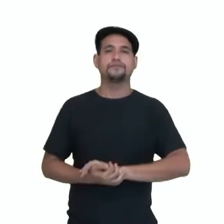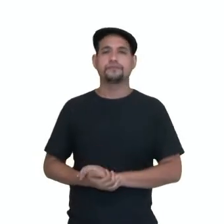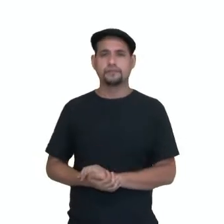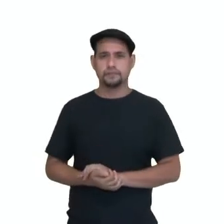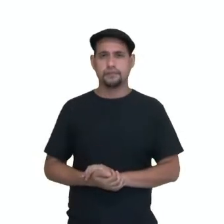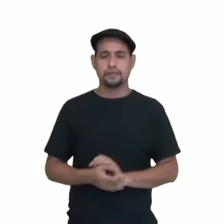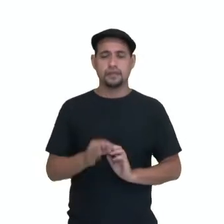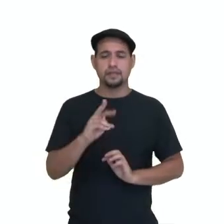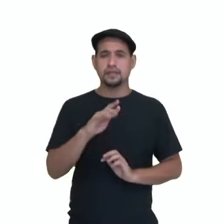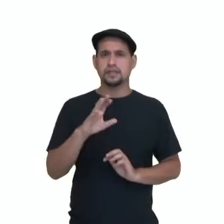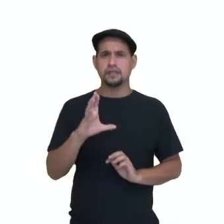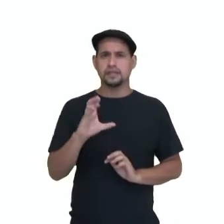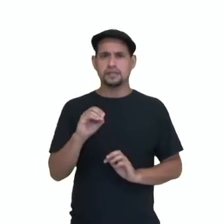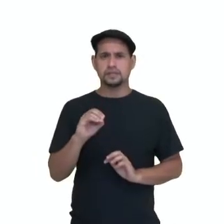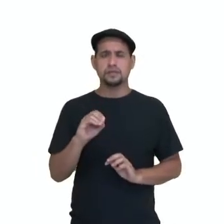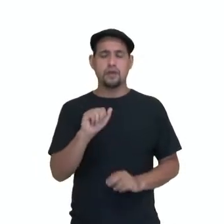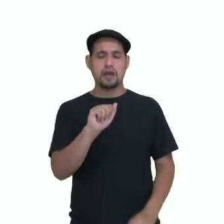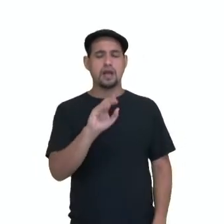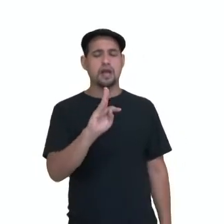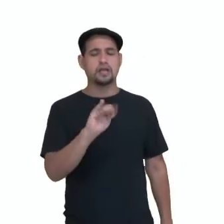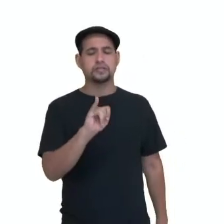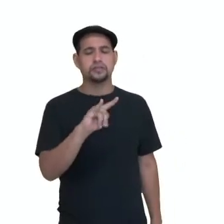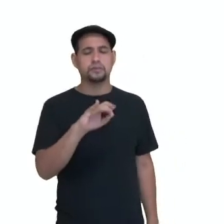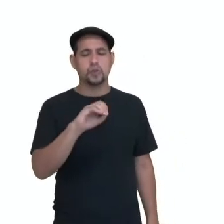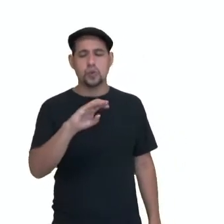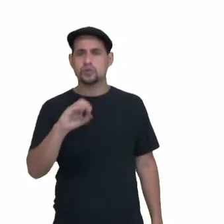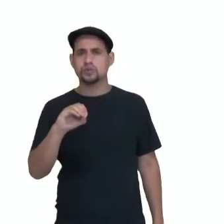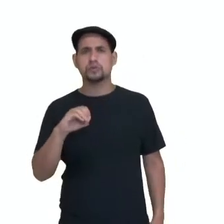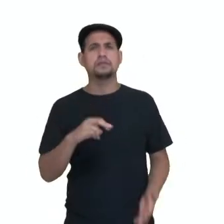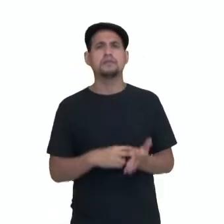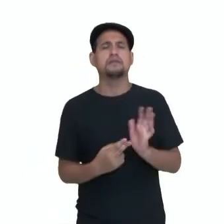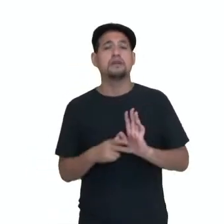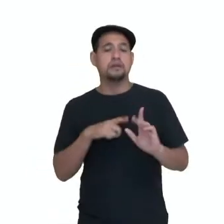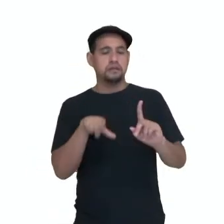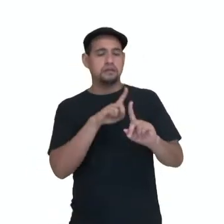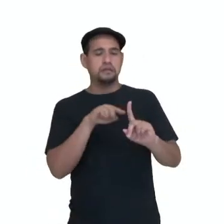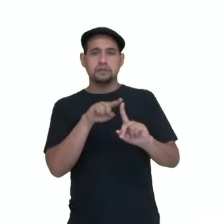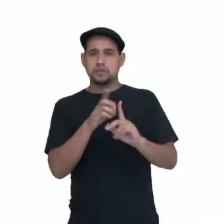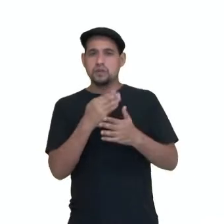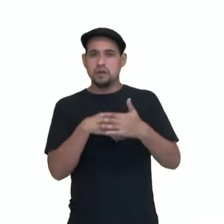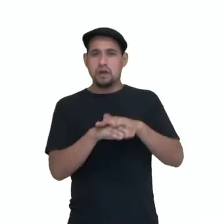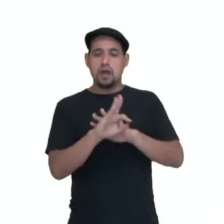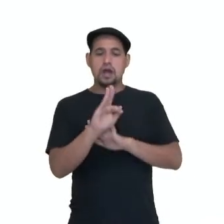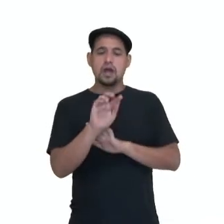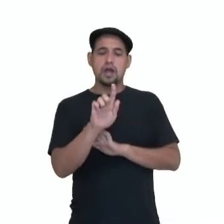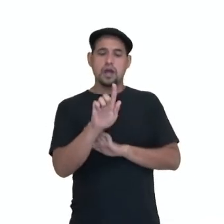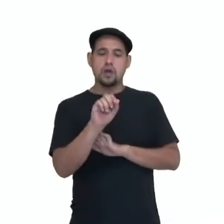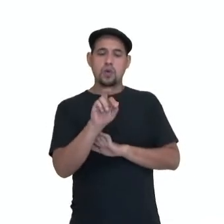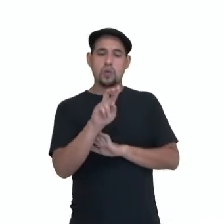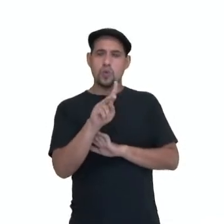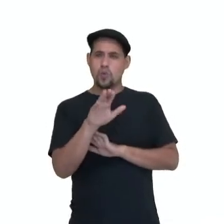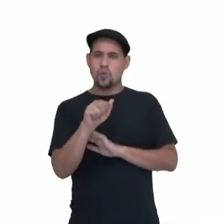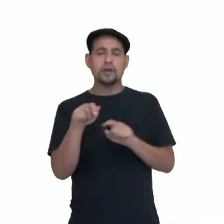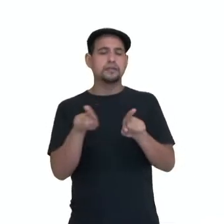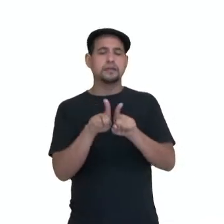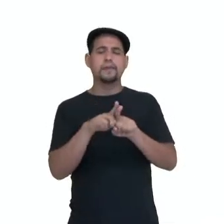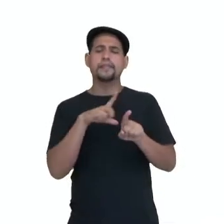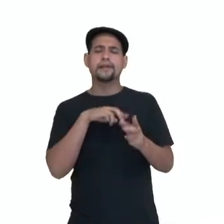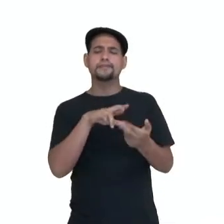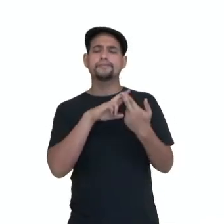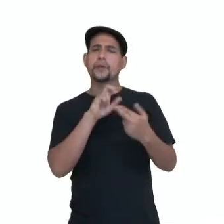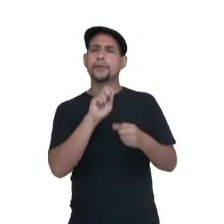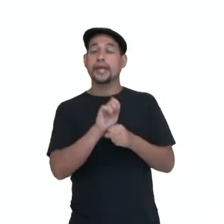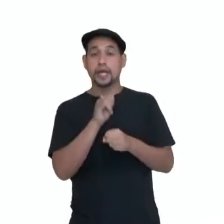O tecido conjuntivo adiposo é o tecido que tem por função armazenar gordura, né? Ele é responsável